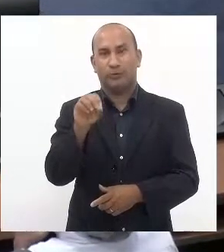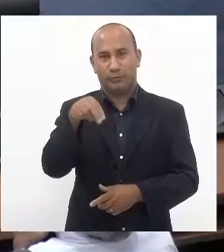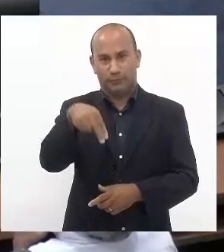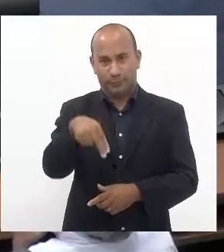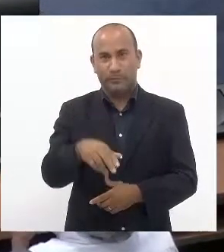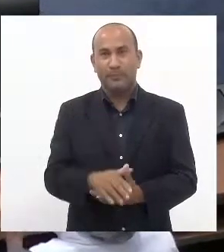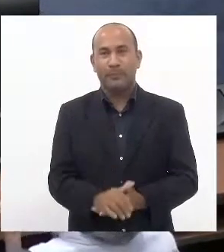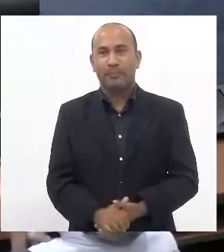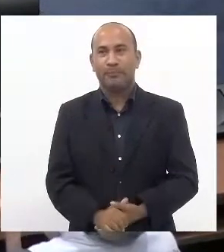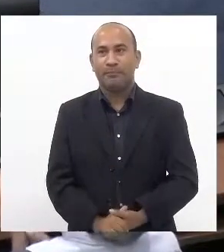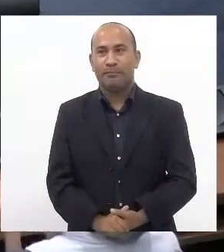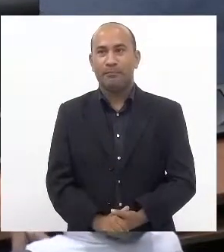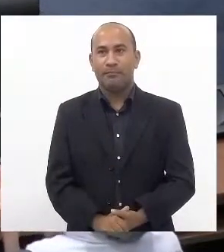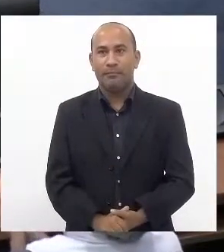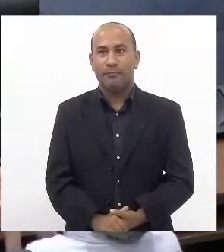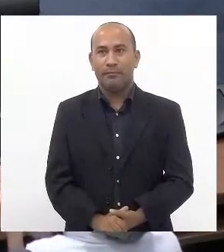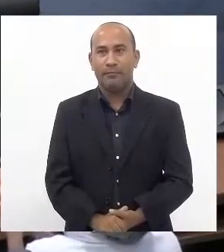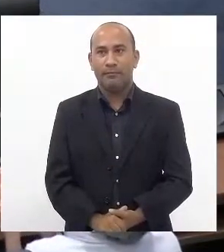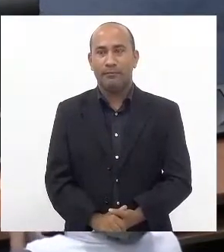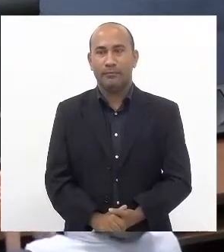um.